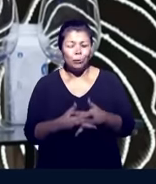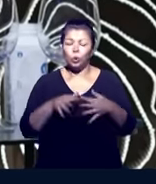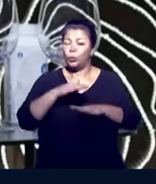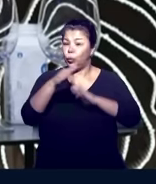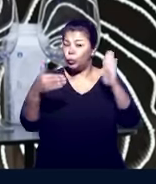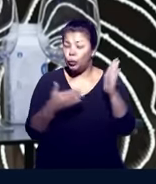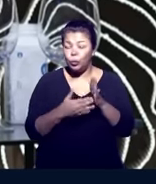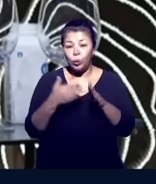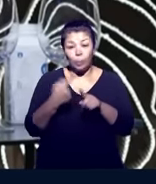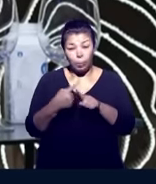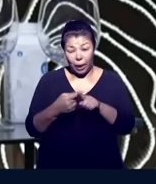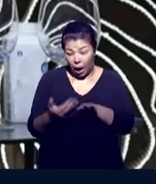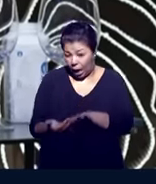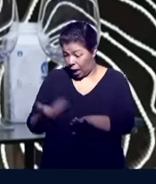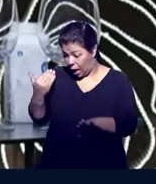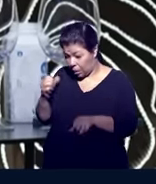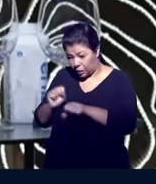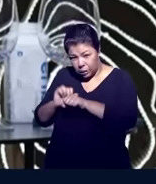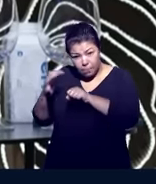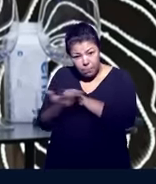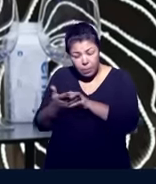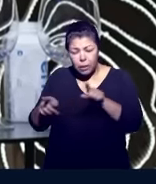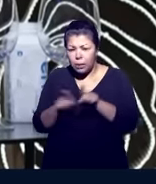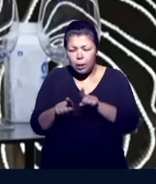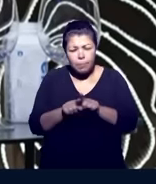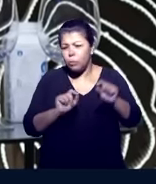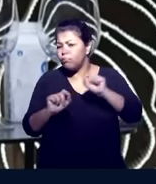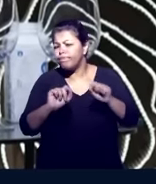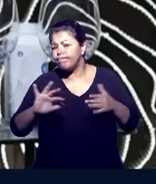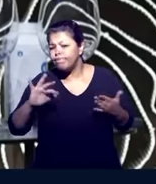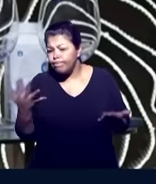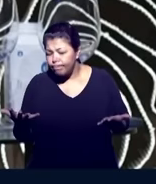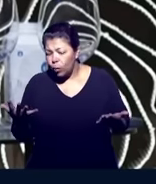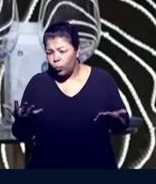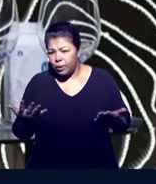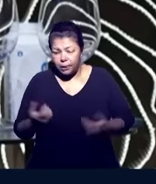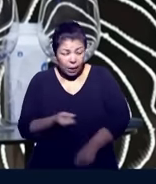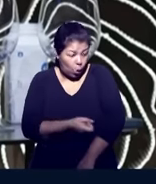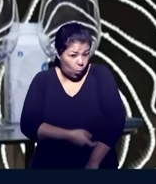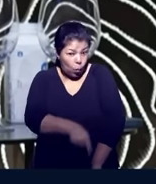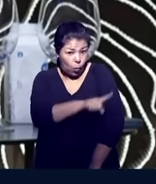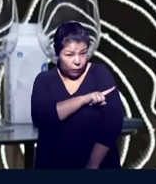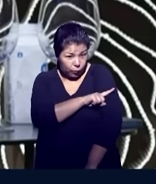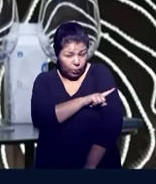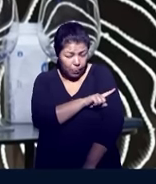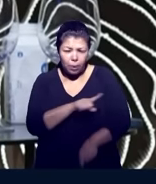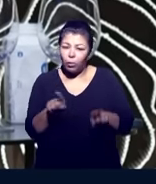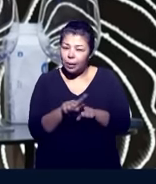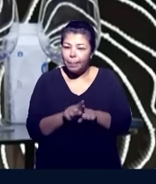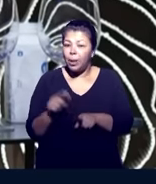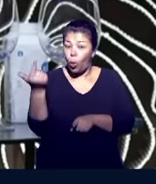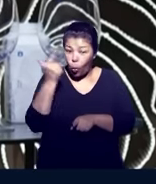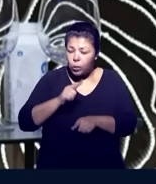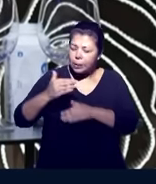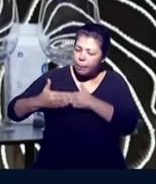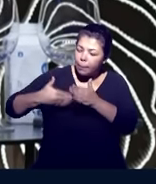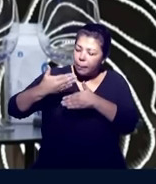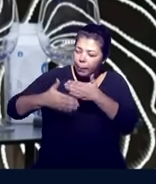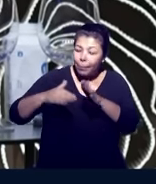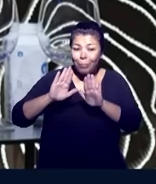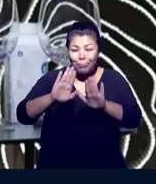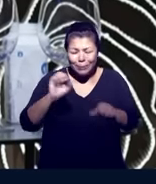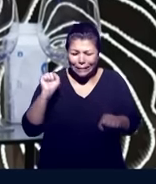tava se tava incrementando muito a qualidade né a a ponto da gente tá cumprindo as metas